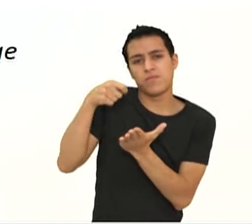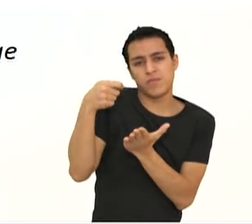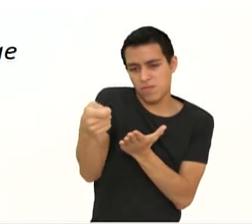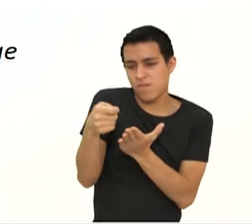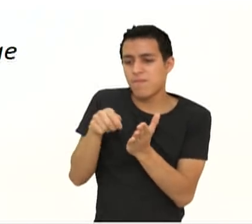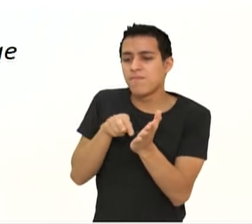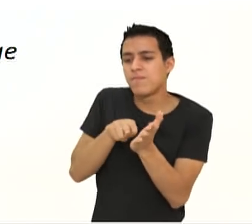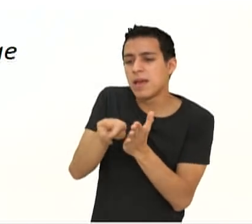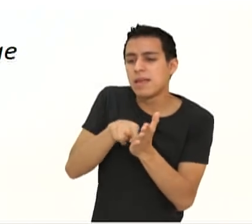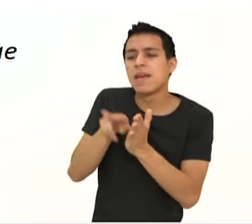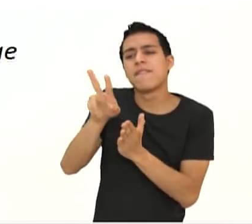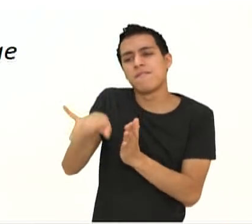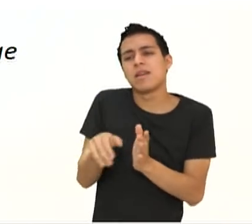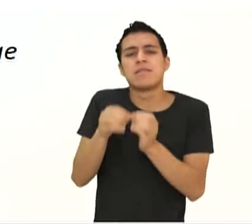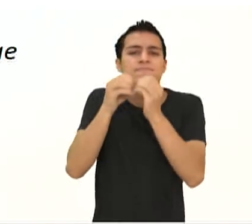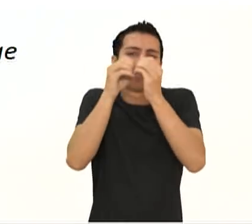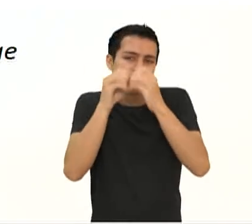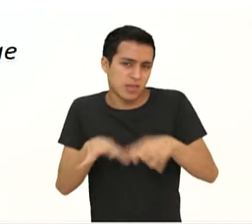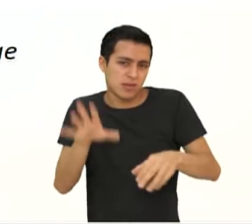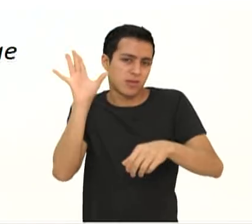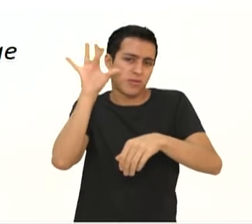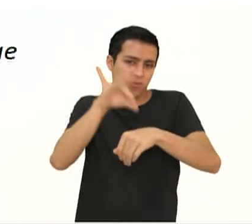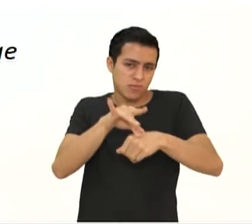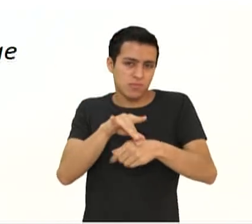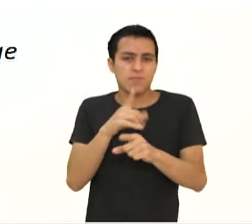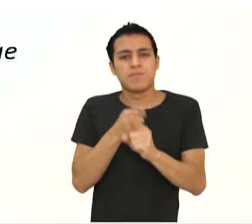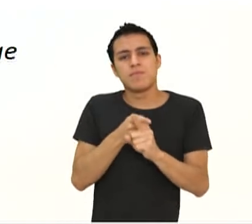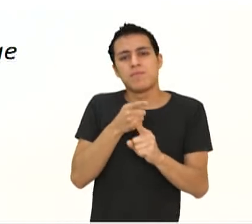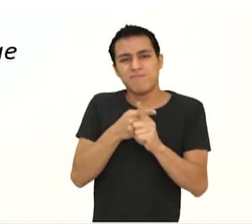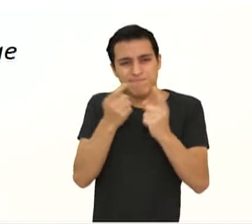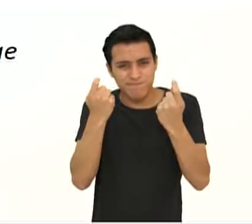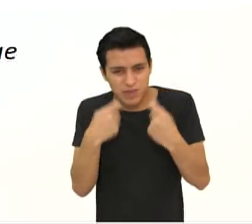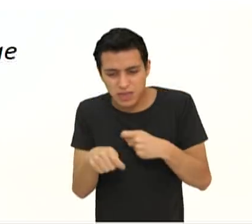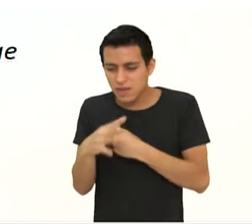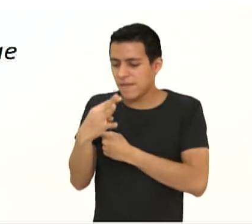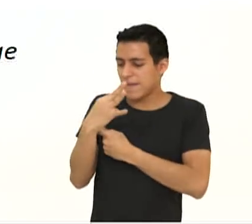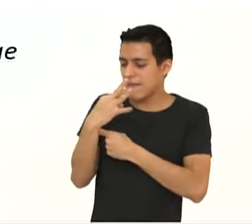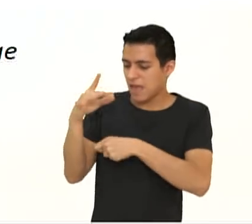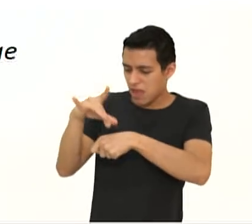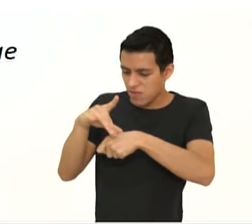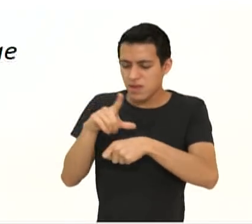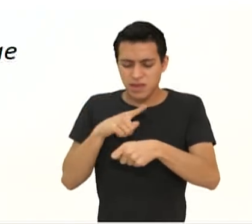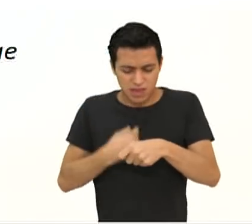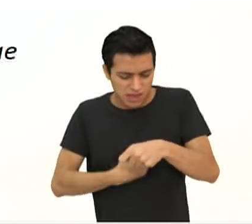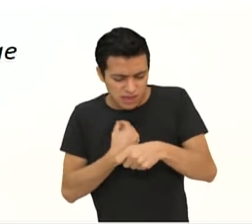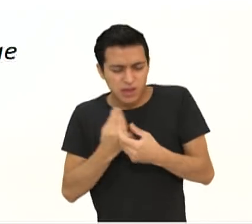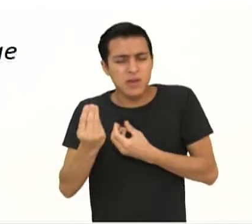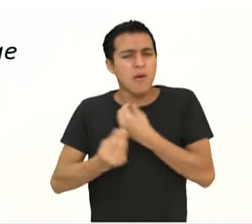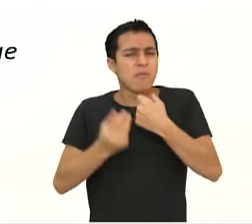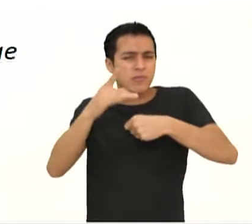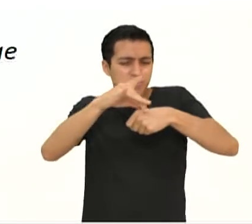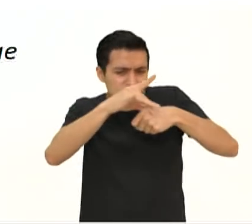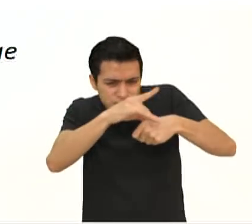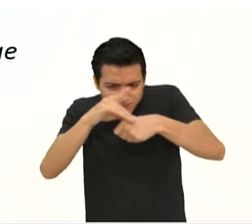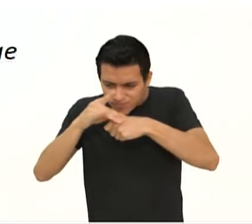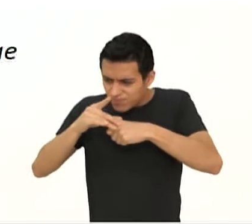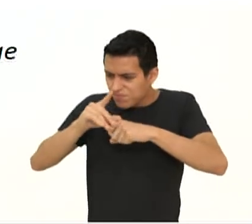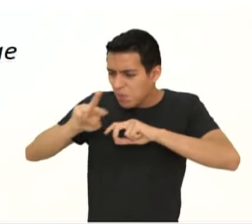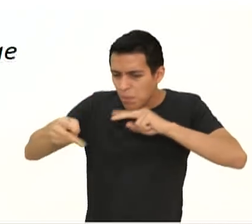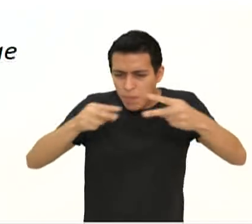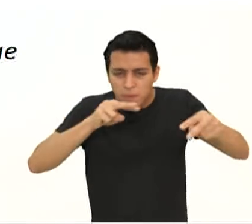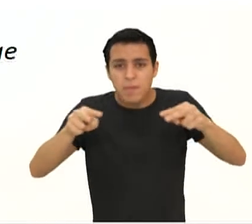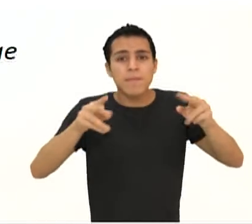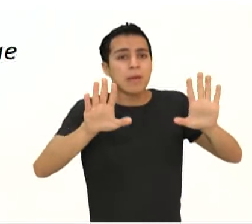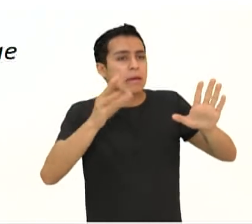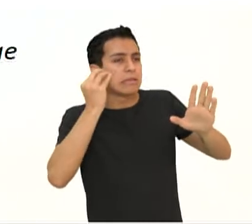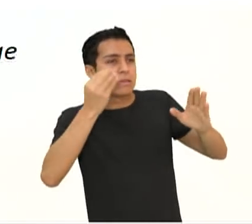aquelas bactérias que acabam causando doenças, porque a gente tem que saber que a doença existe, como que ela é transmitida para poder se